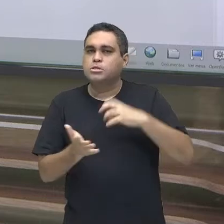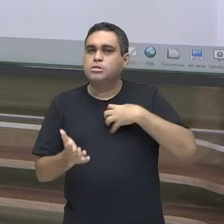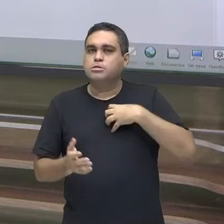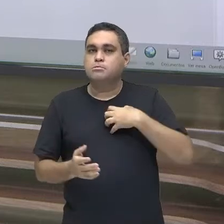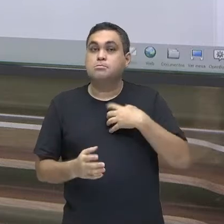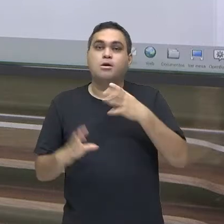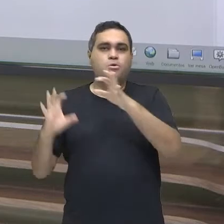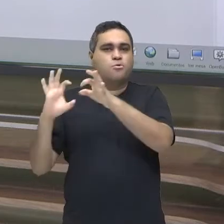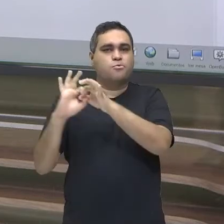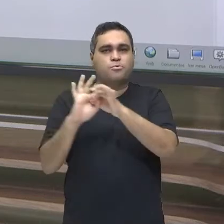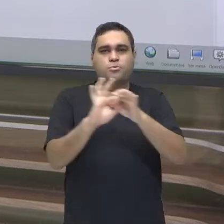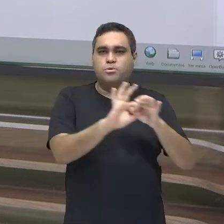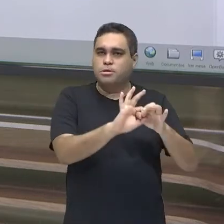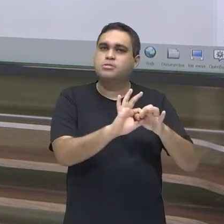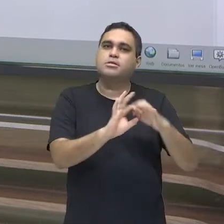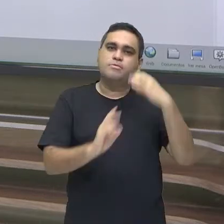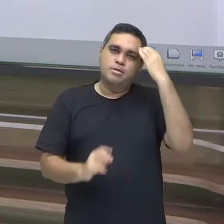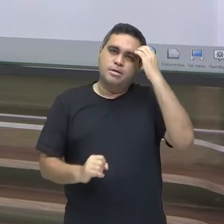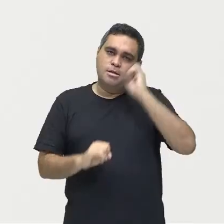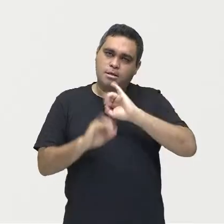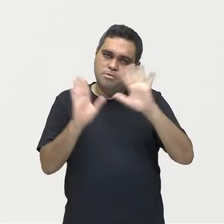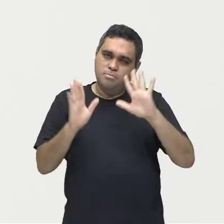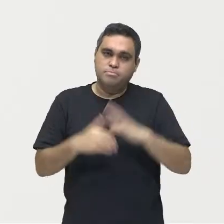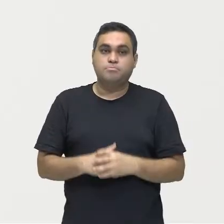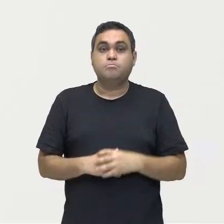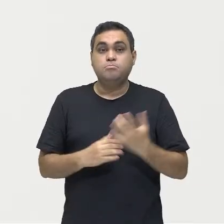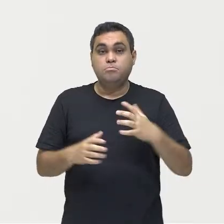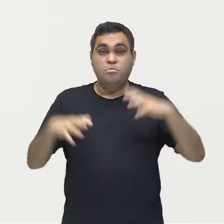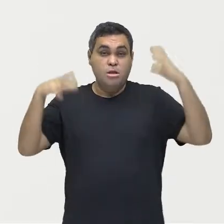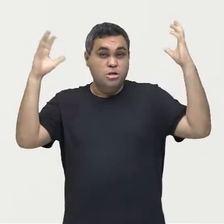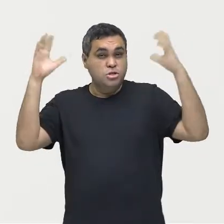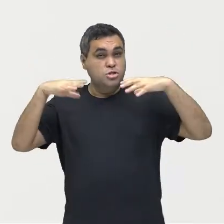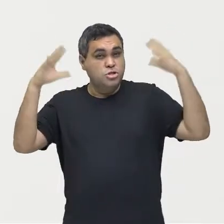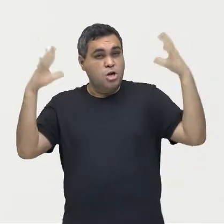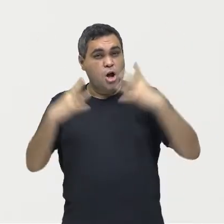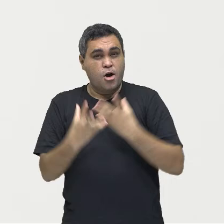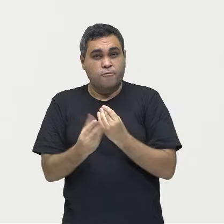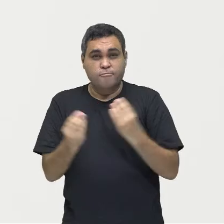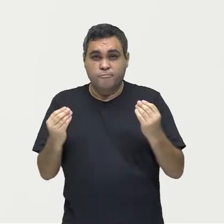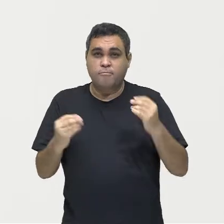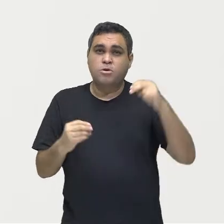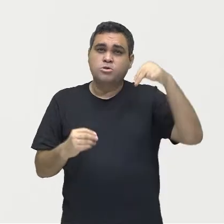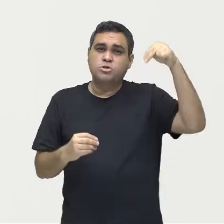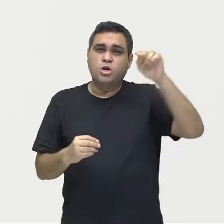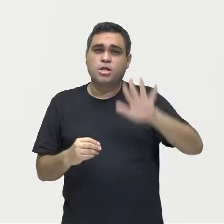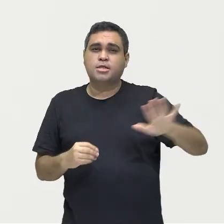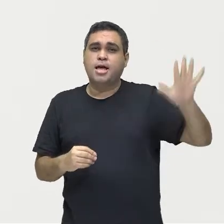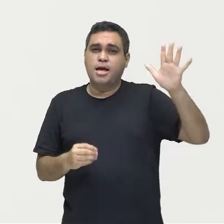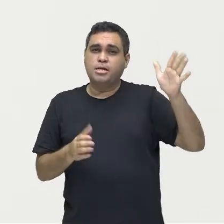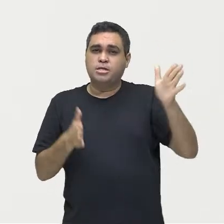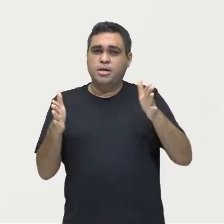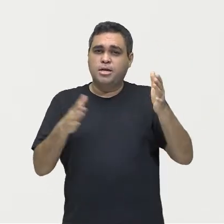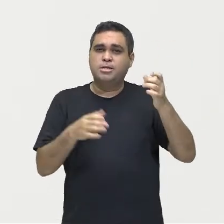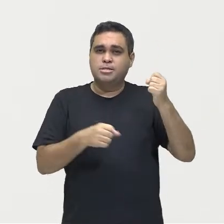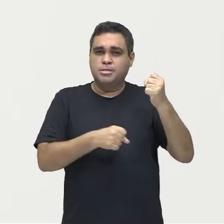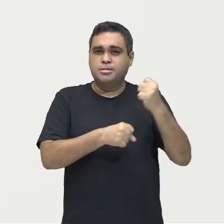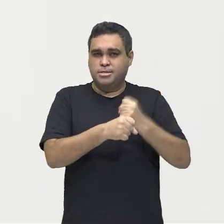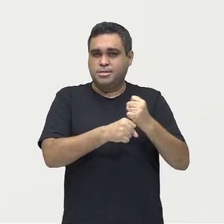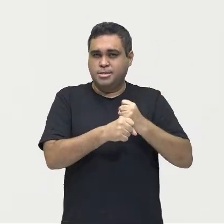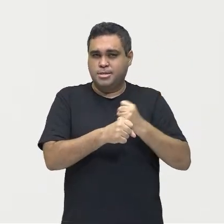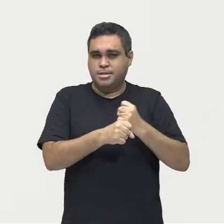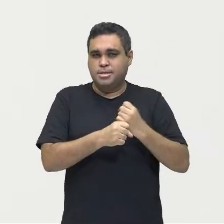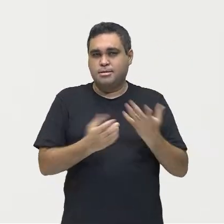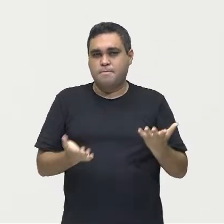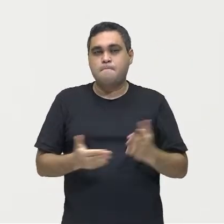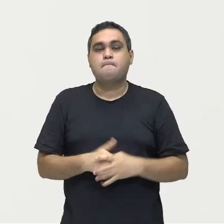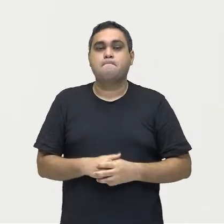da frase, você vai compreender. Chove muito no Nordeste nesta época do ano. Ou aleluia, faça que assim seja, Deus. Portanto,